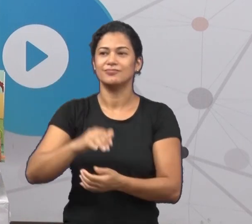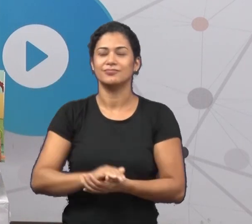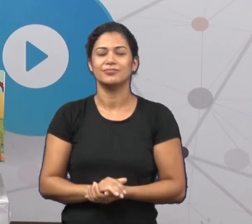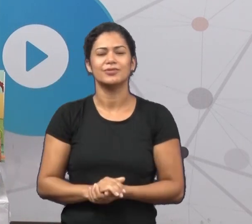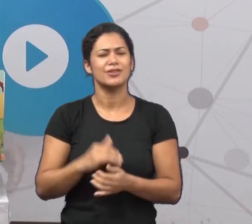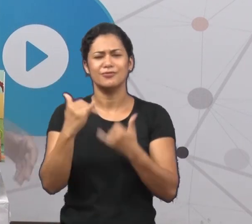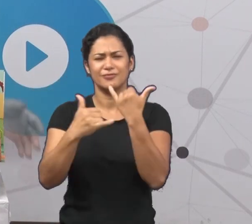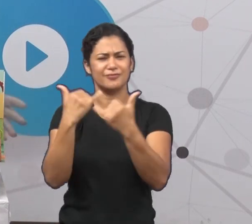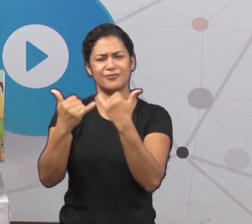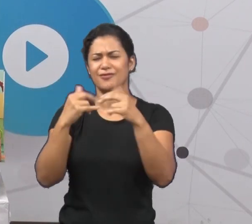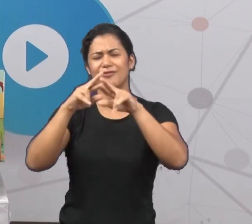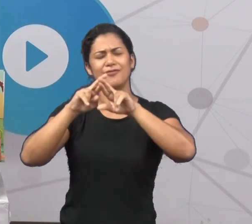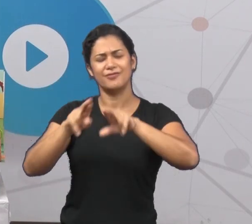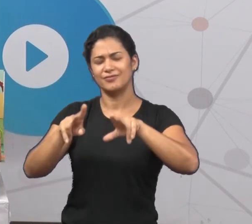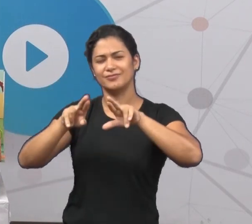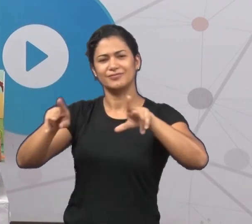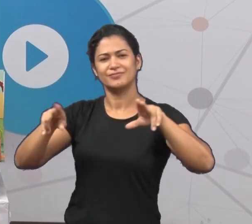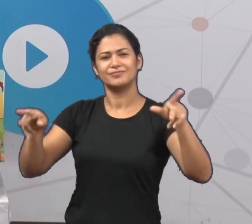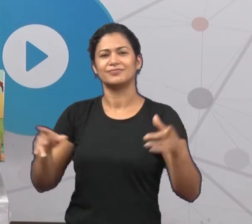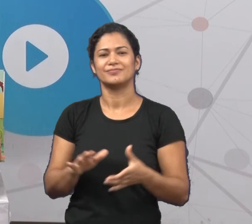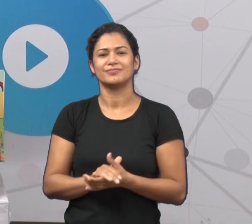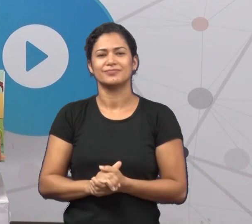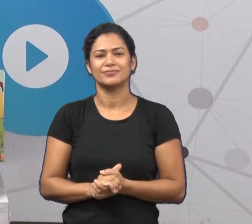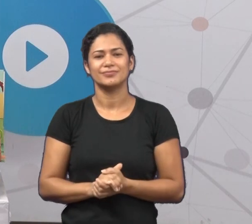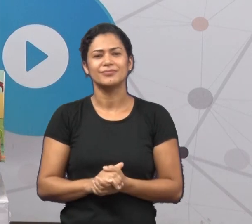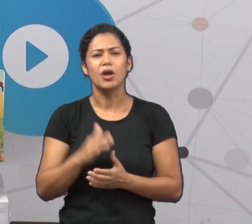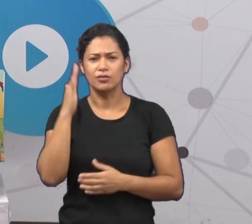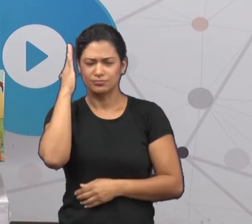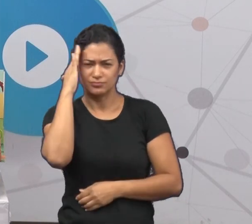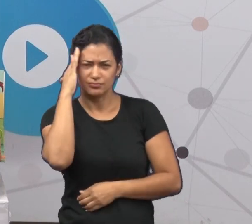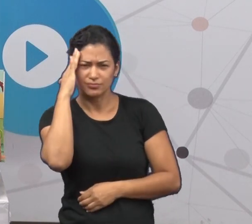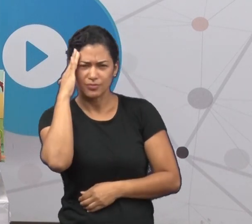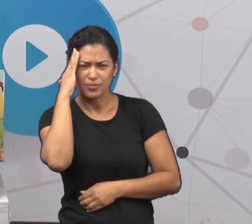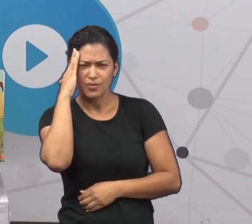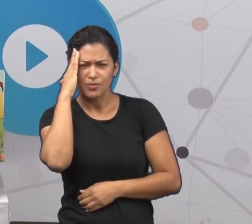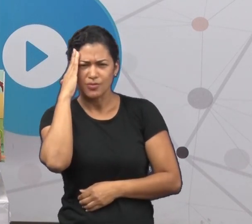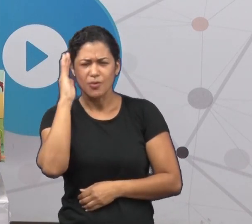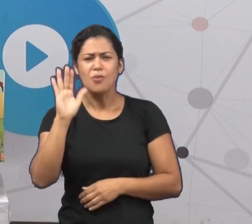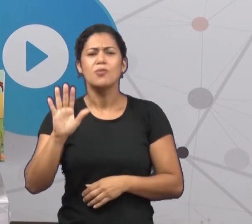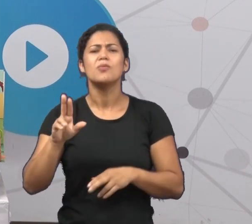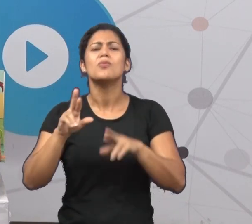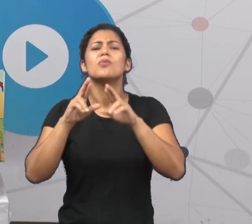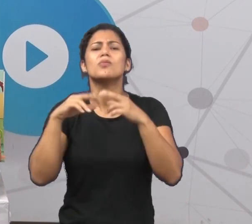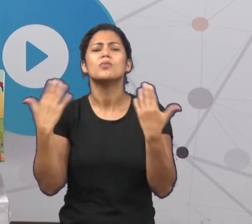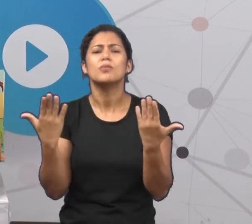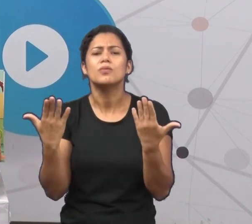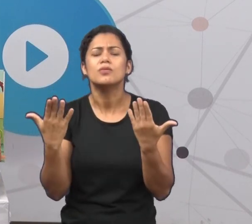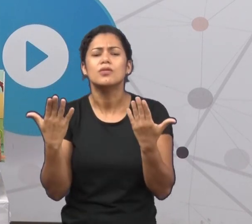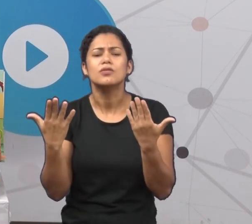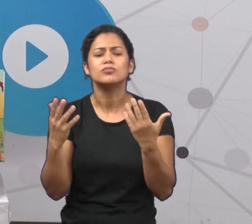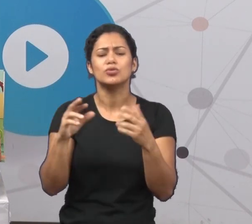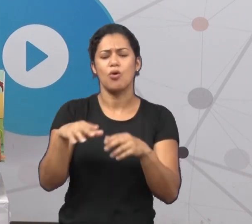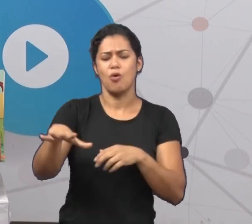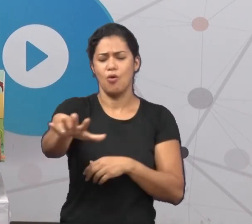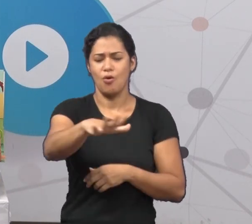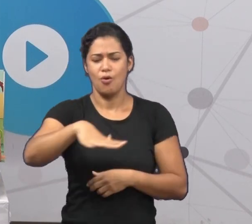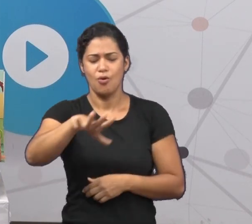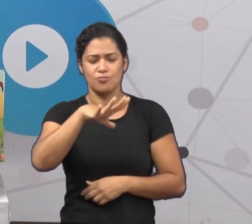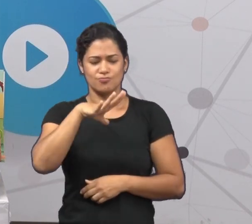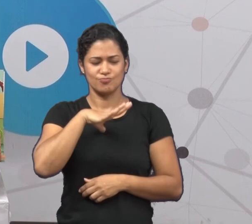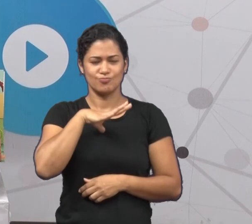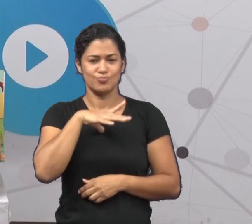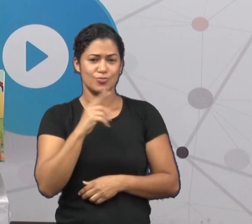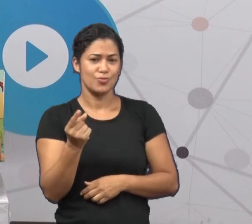na zona rural. Muito bem, crianças. Entenderam direitinho quais são as diferenças da zona rural e da